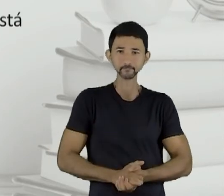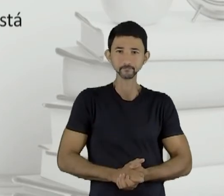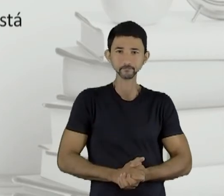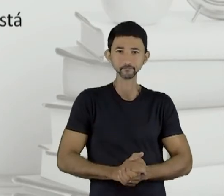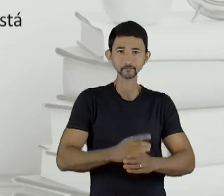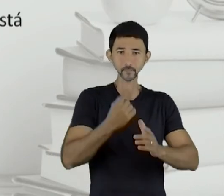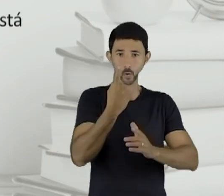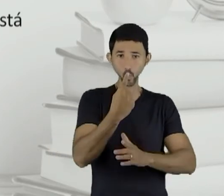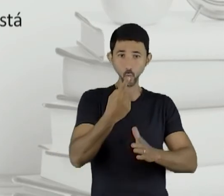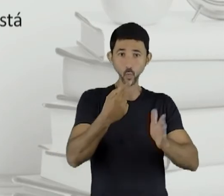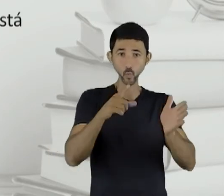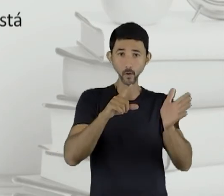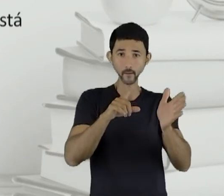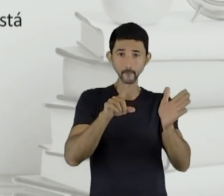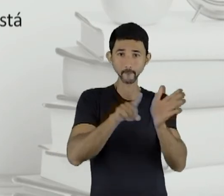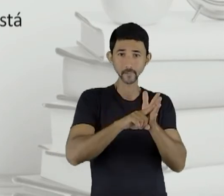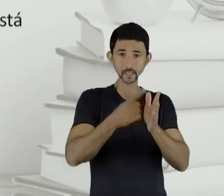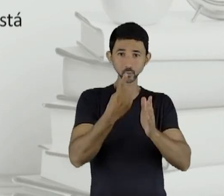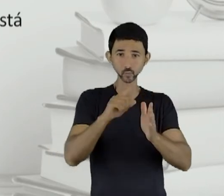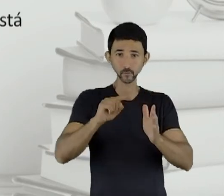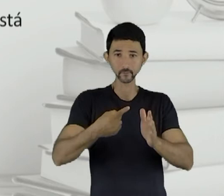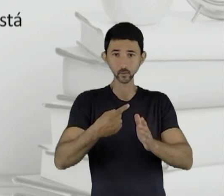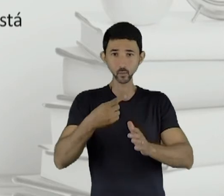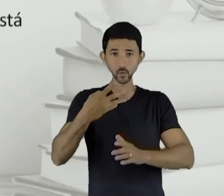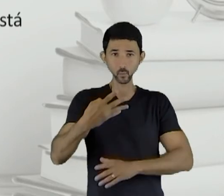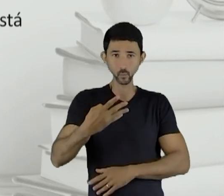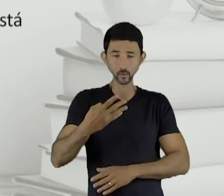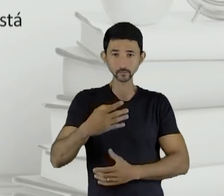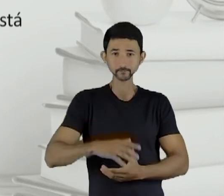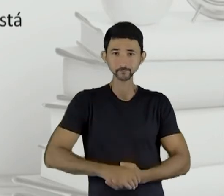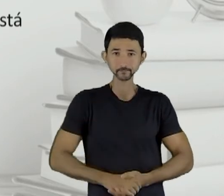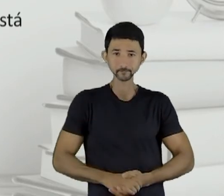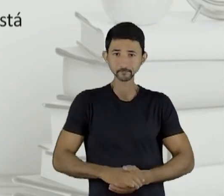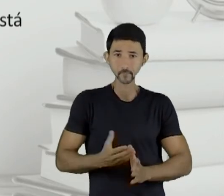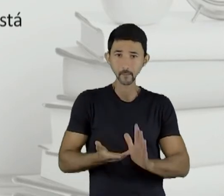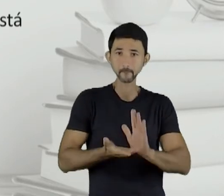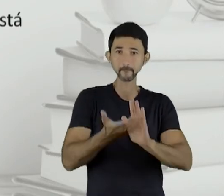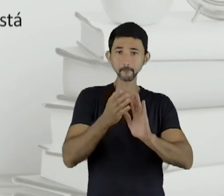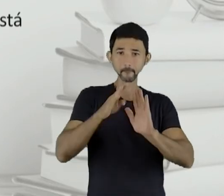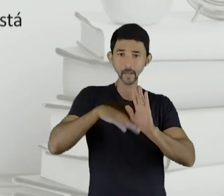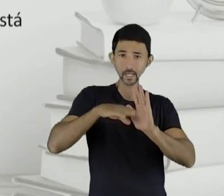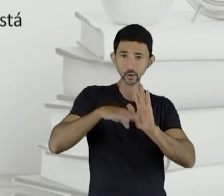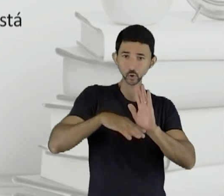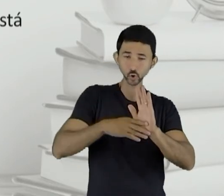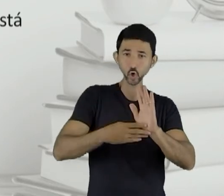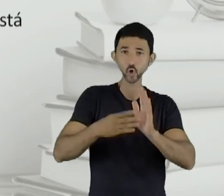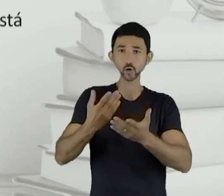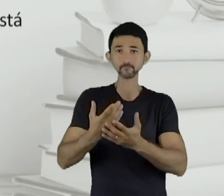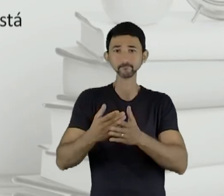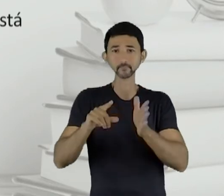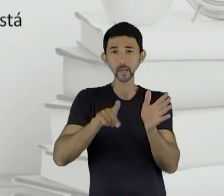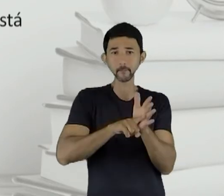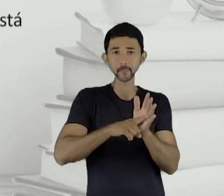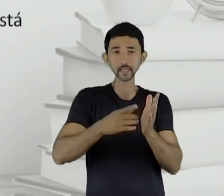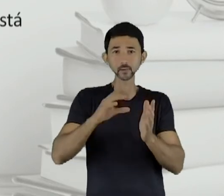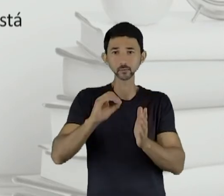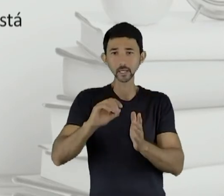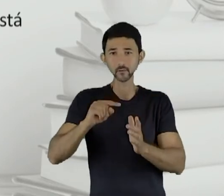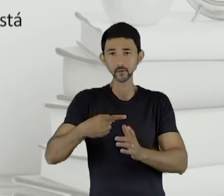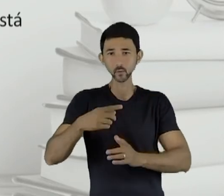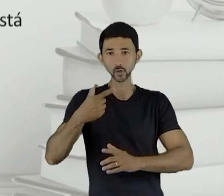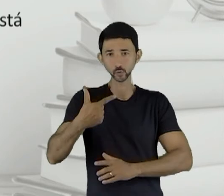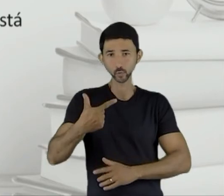Ou seja, a gente pode ler ao contrário também, que menos 1,4 é menor que menos